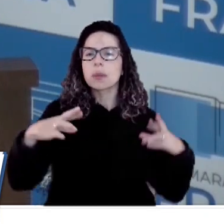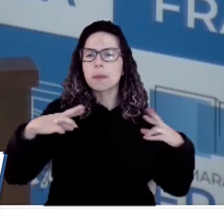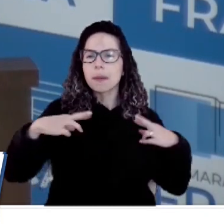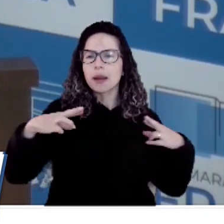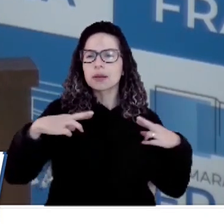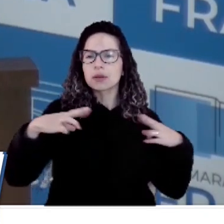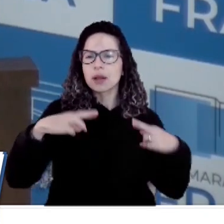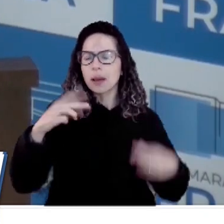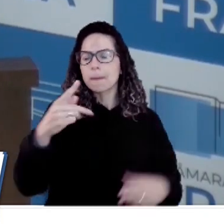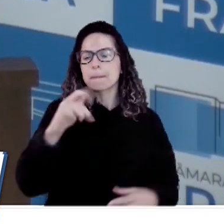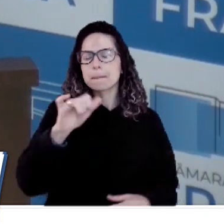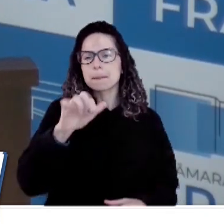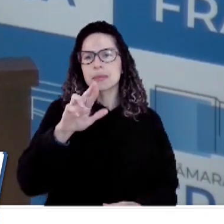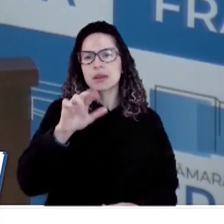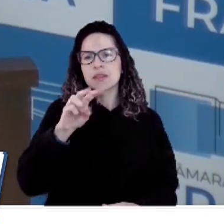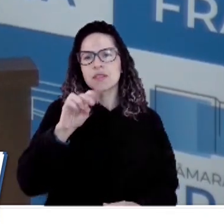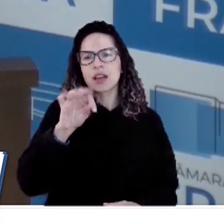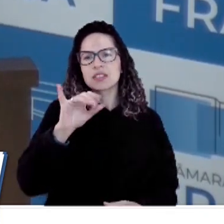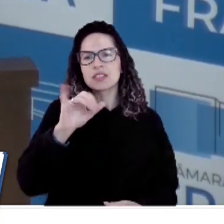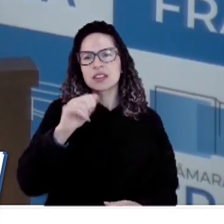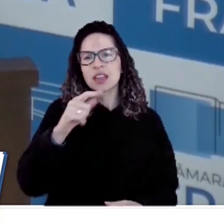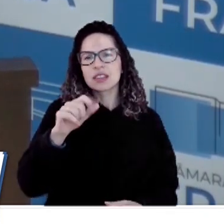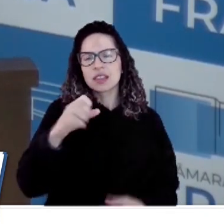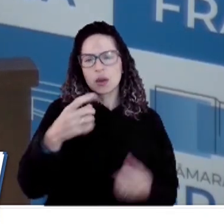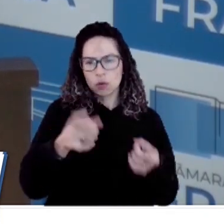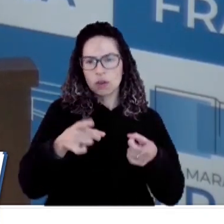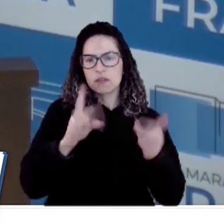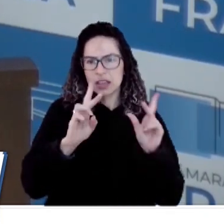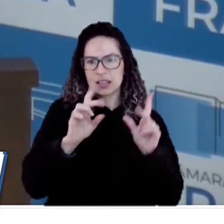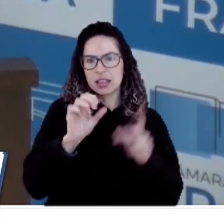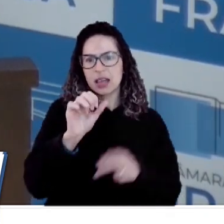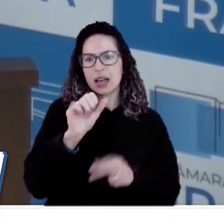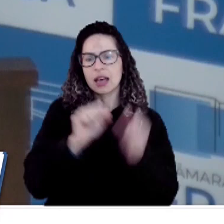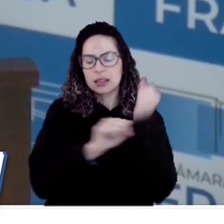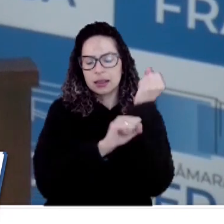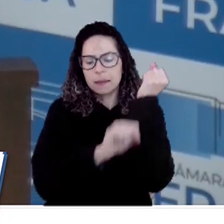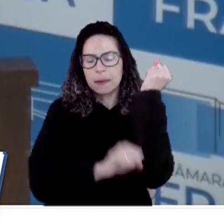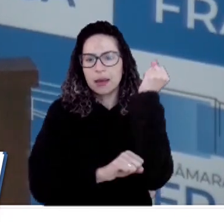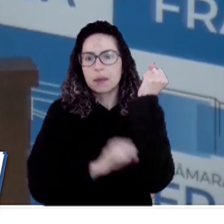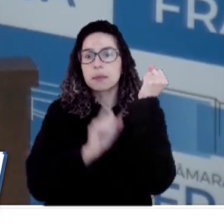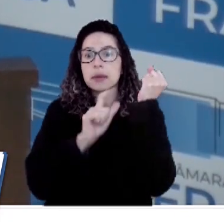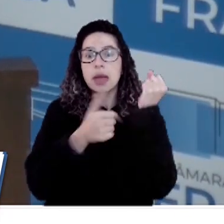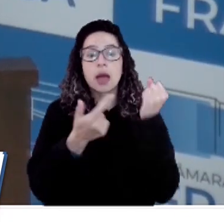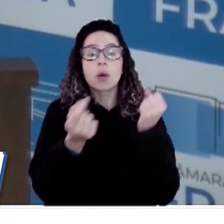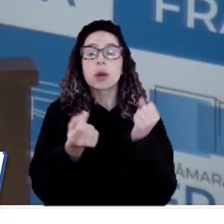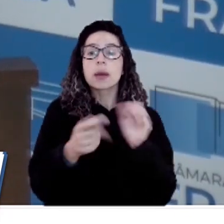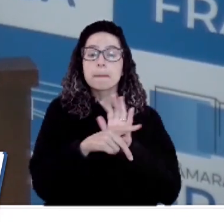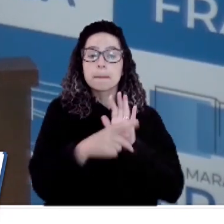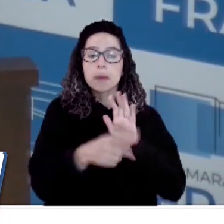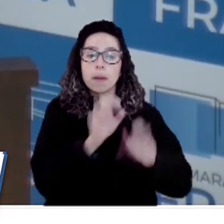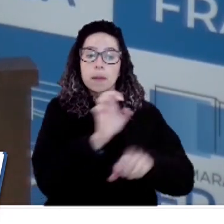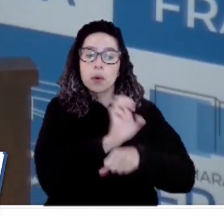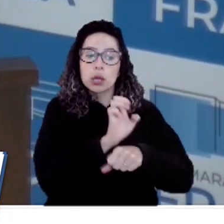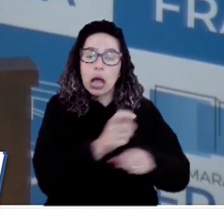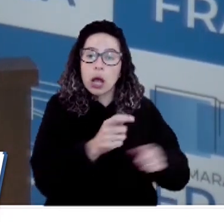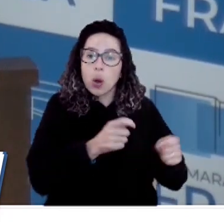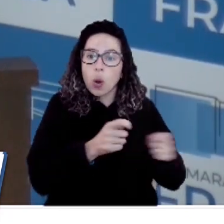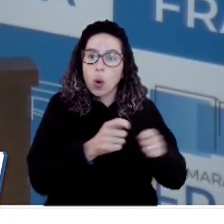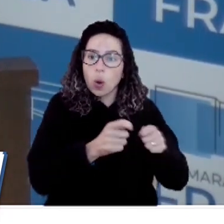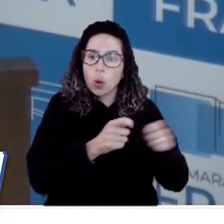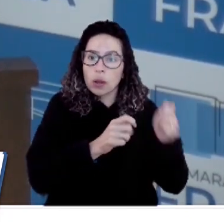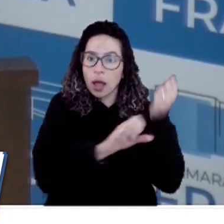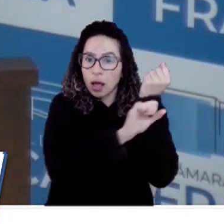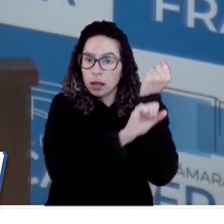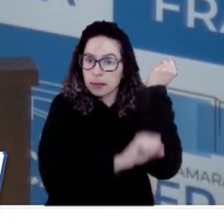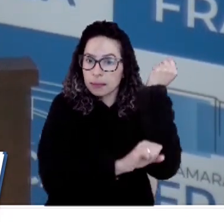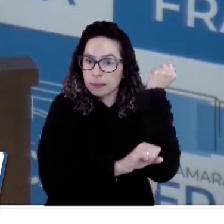da Sabesp. Na verdade, é tirar o controle estatal, né? O controle